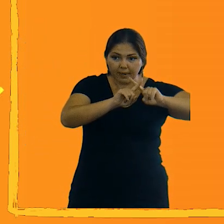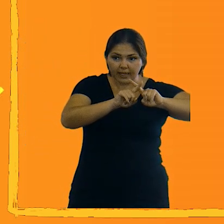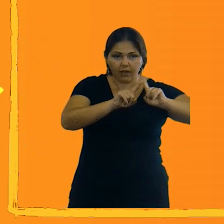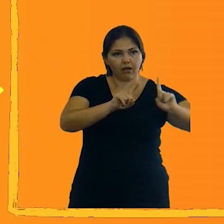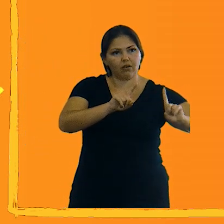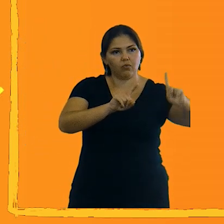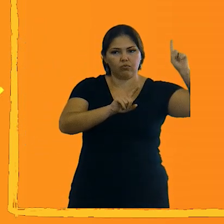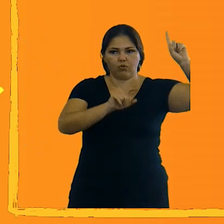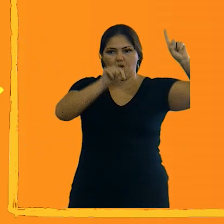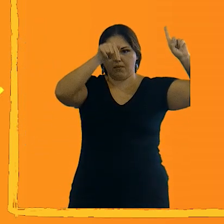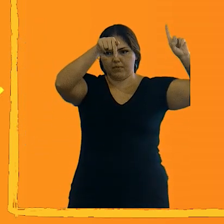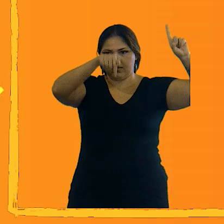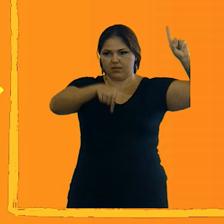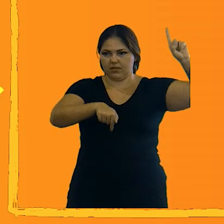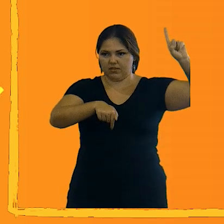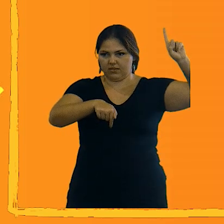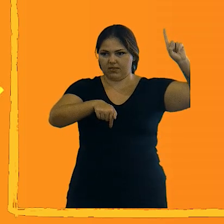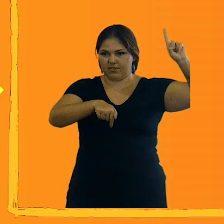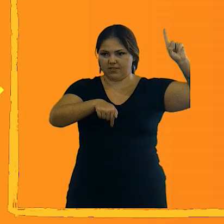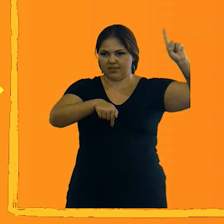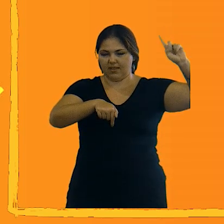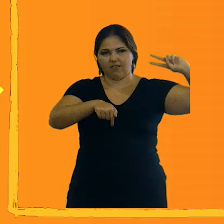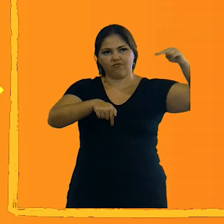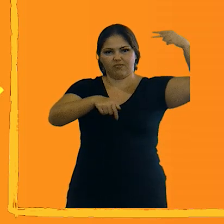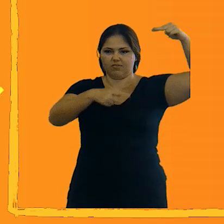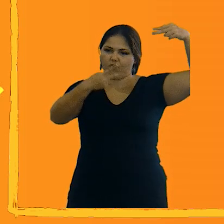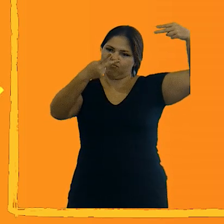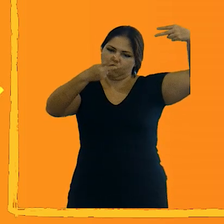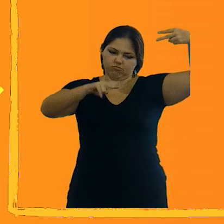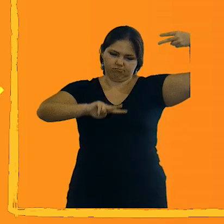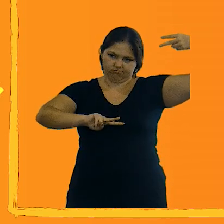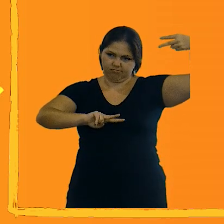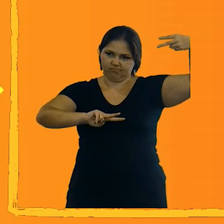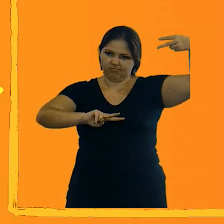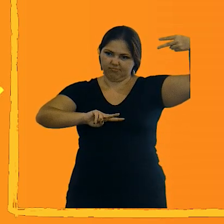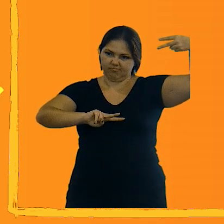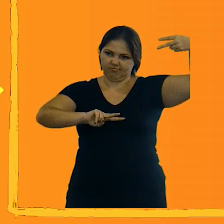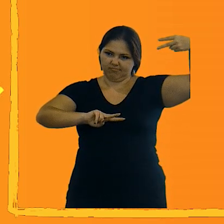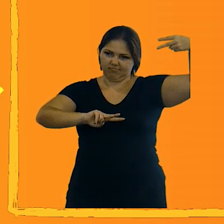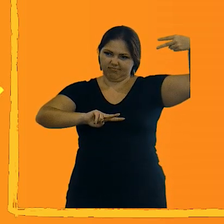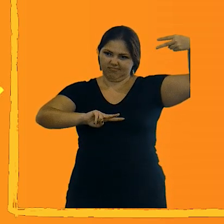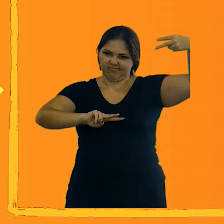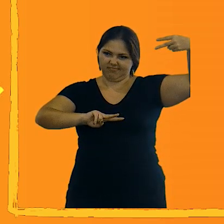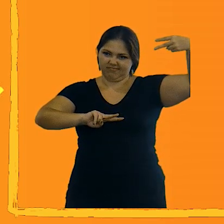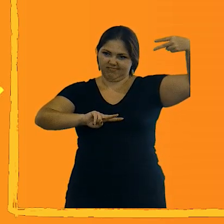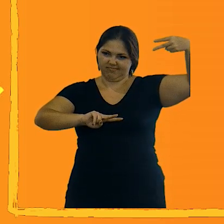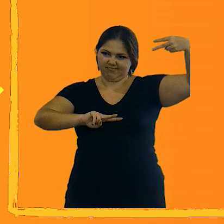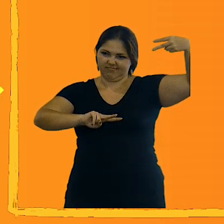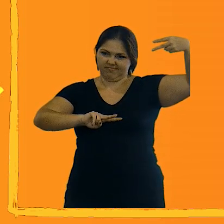inversamente divide diretamente multiplica